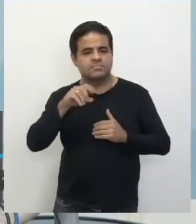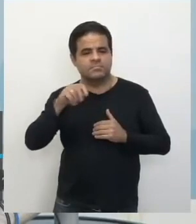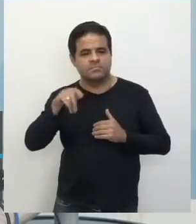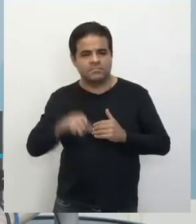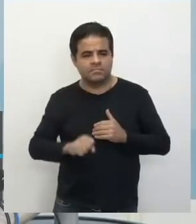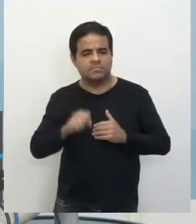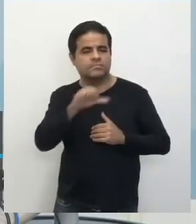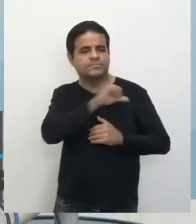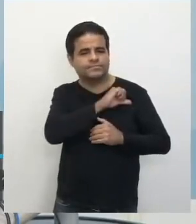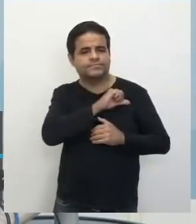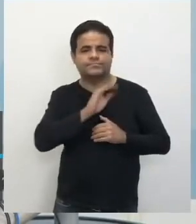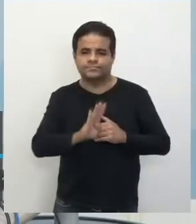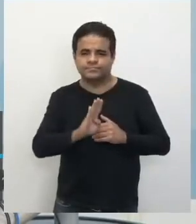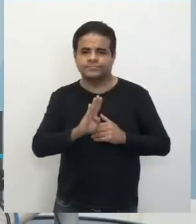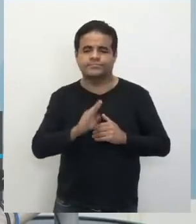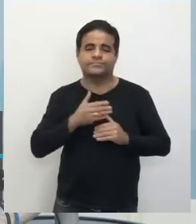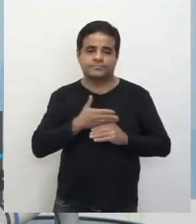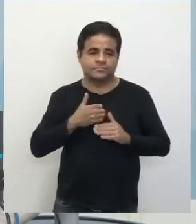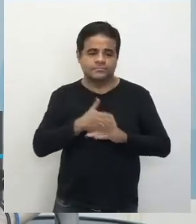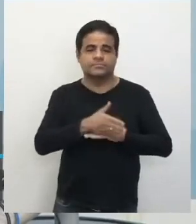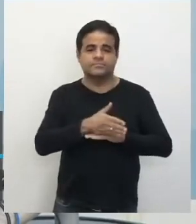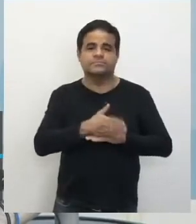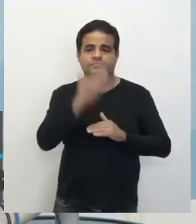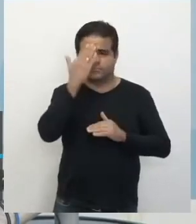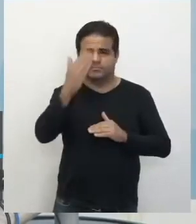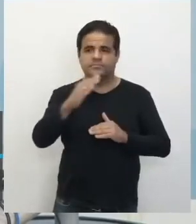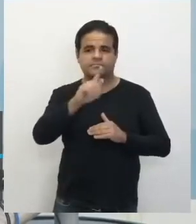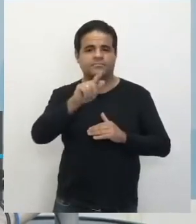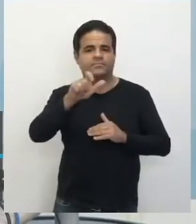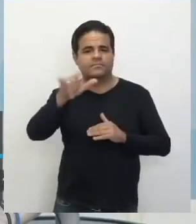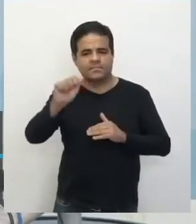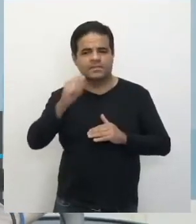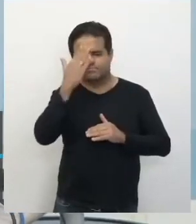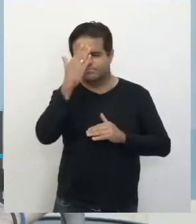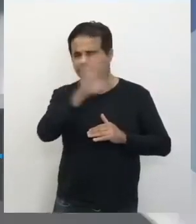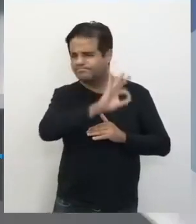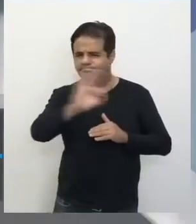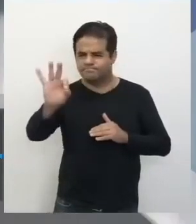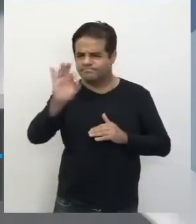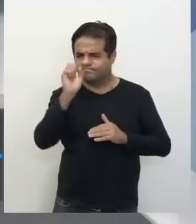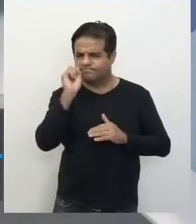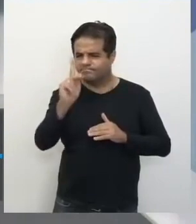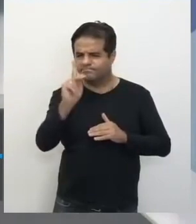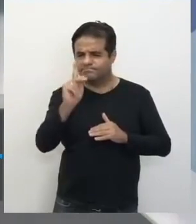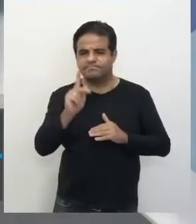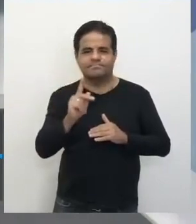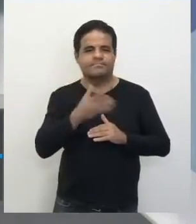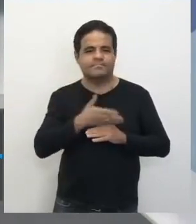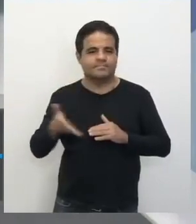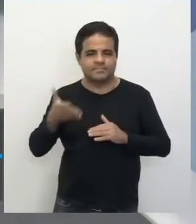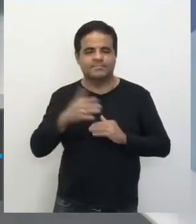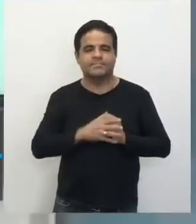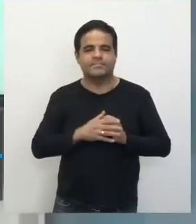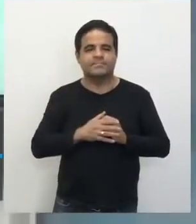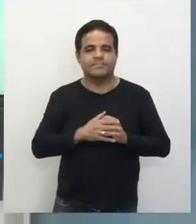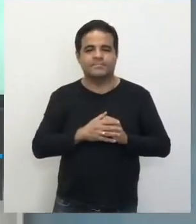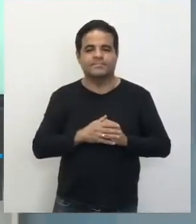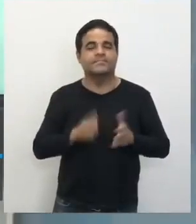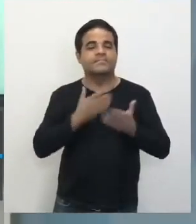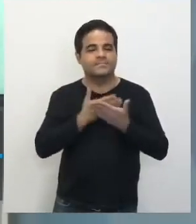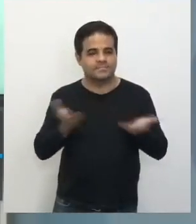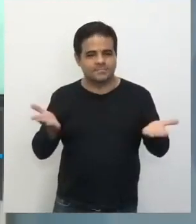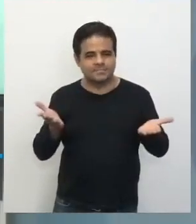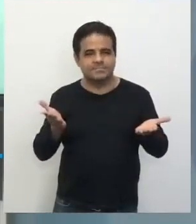A e nono B, acompanhando a gente. Valeu, Gláucia, valeu para a sua turma. Valeu, obrigado. É isso mesmo, gente. Esse exercício eu dei só um pouquinho de